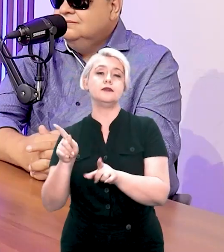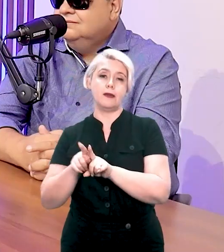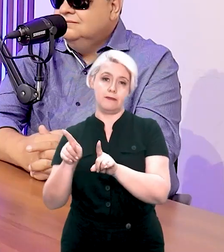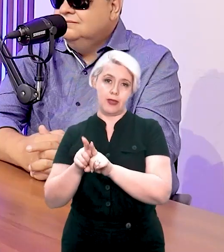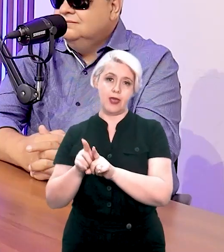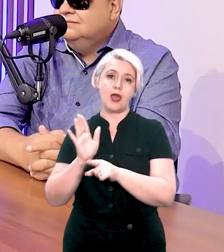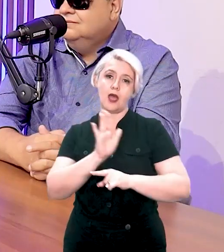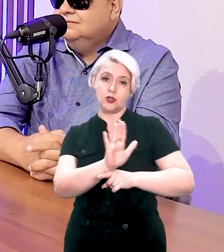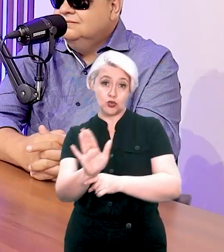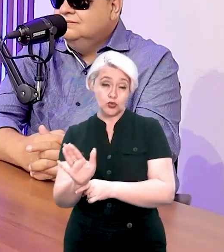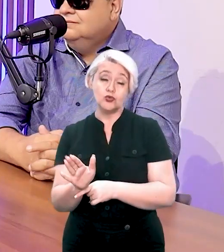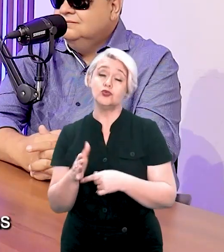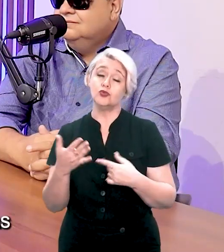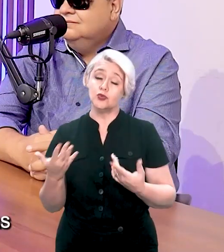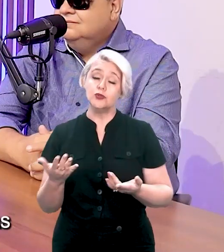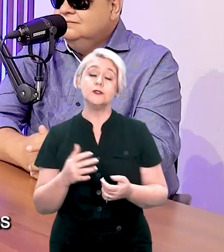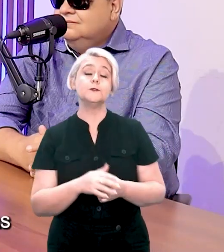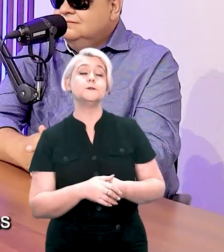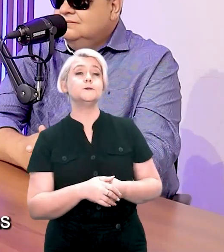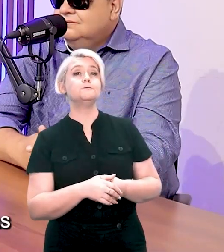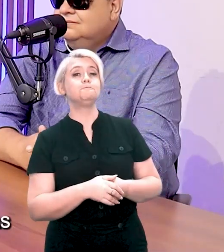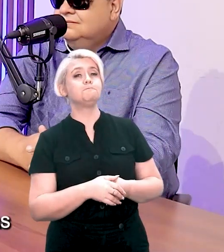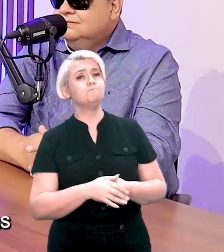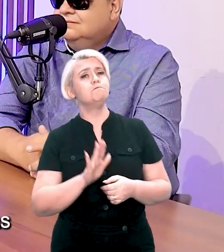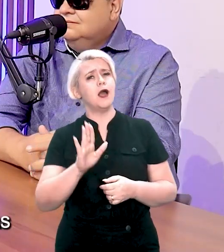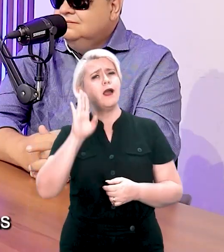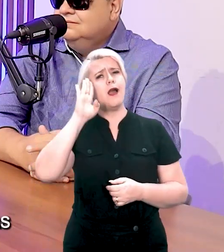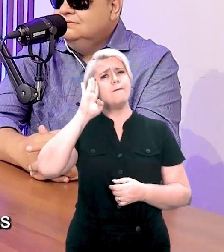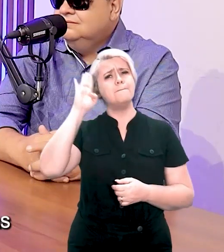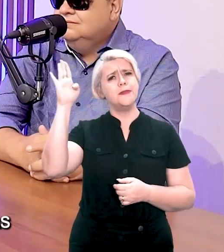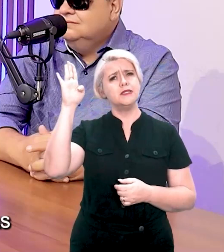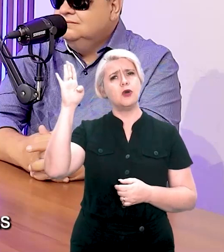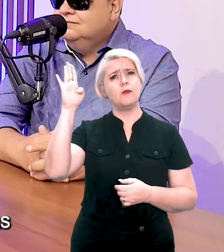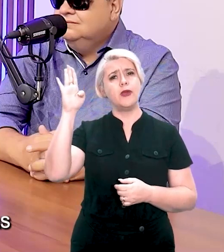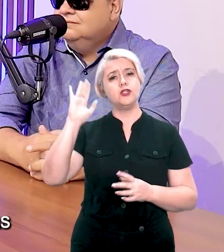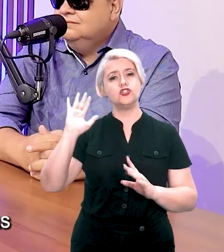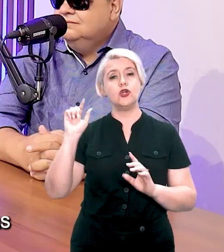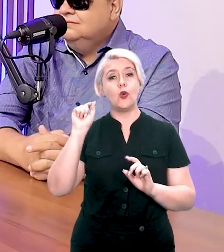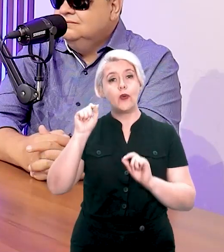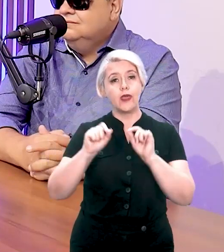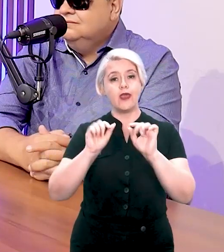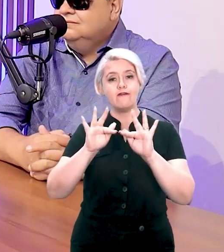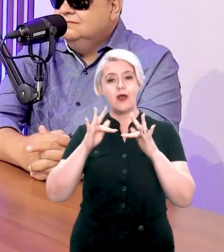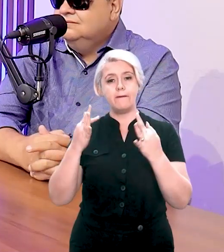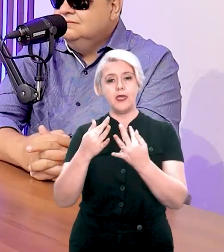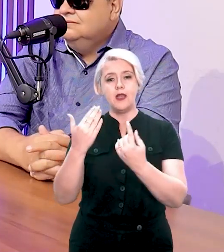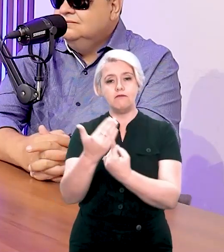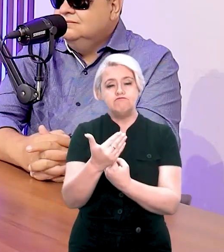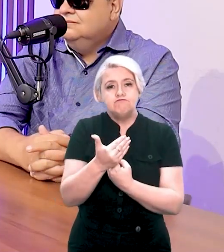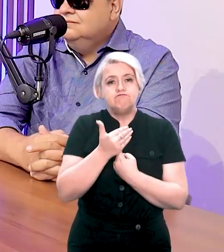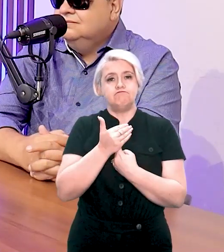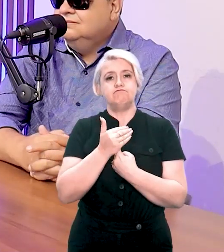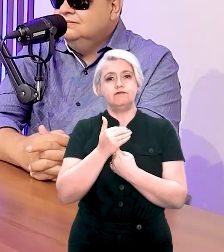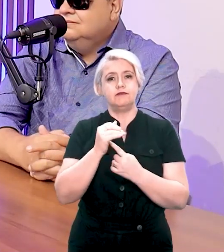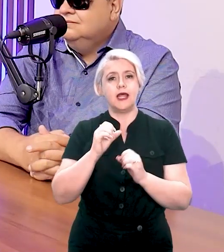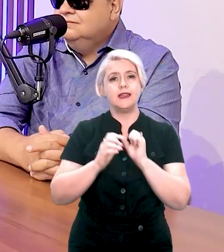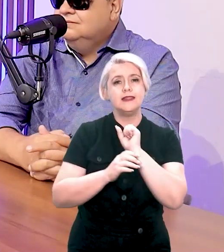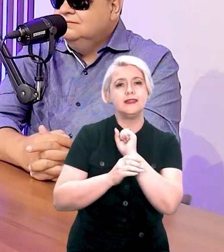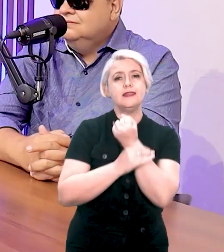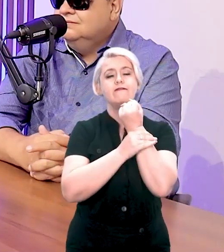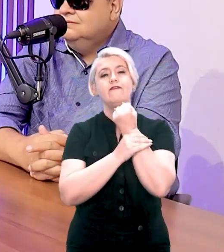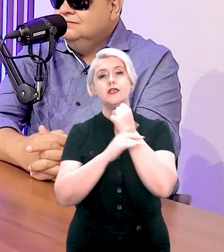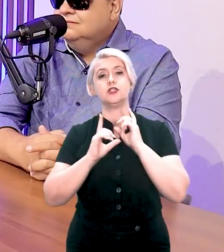também, né? Mas principalmente essa questão do acolhimento das famílias e a defesa dos direitos da pessoa